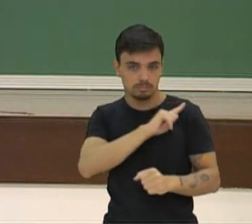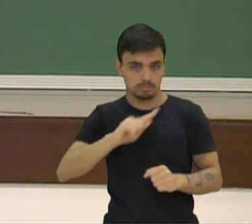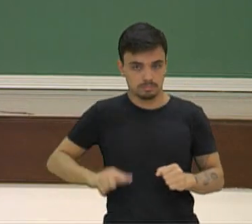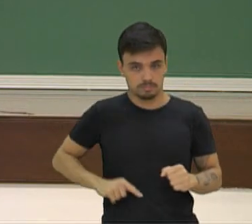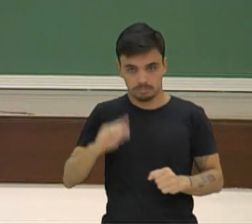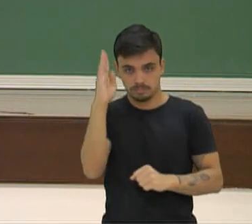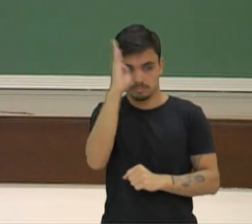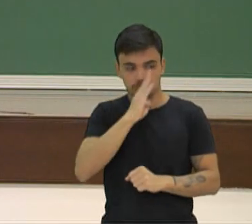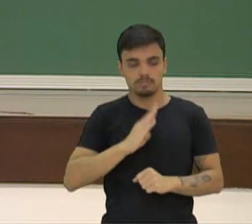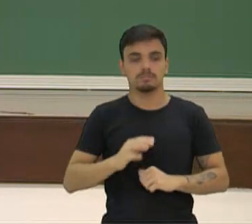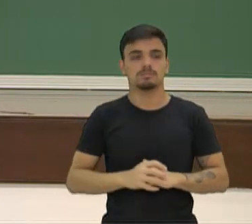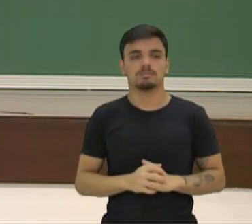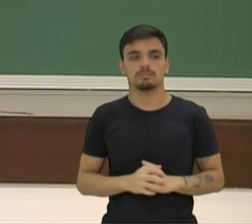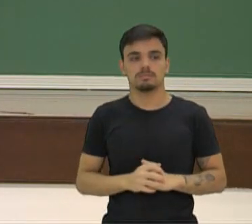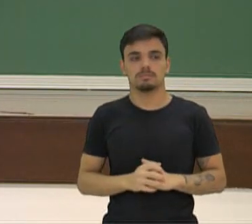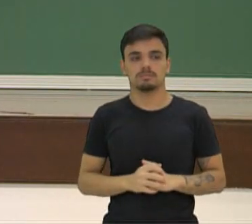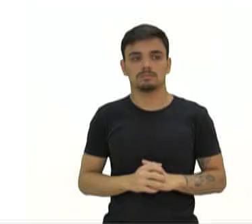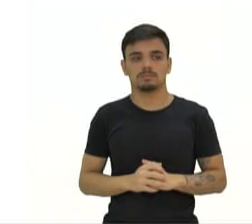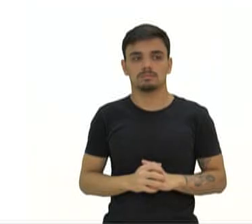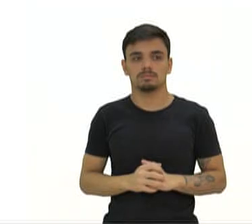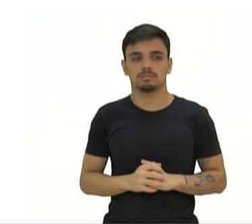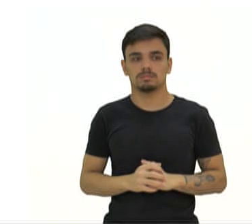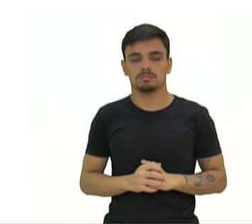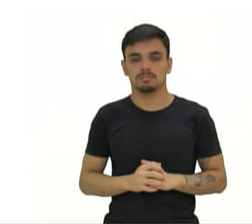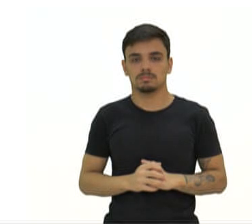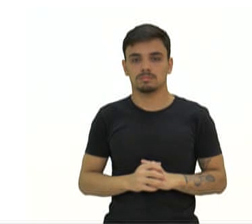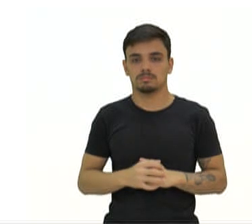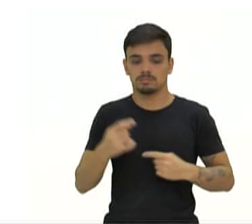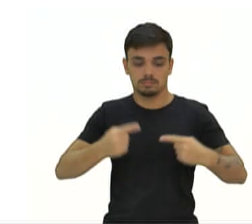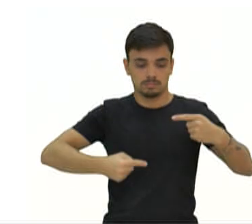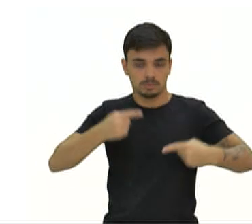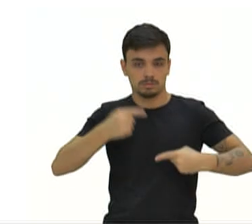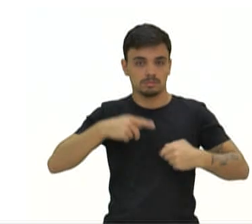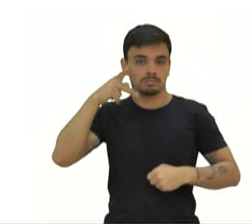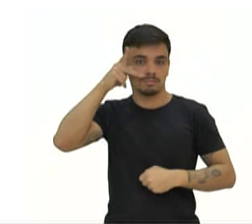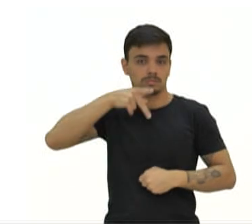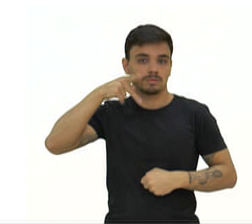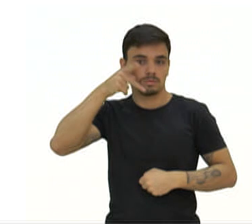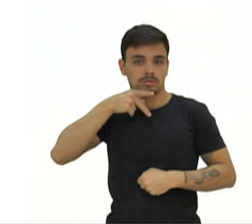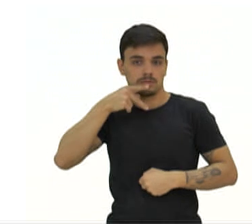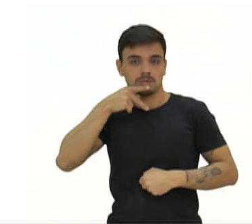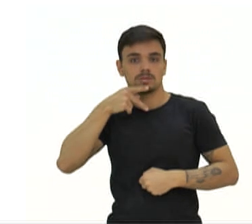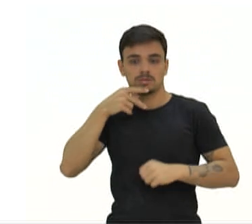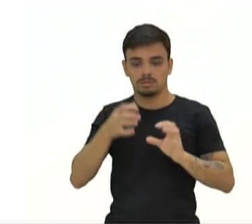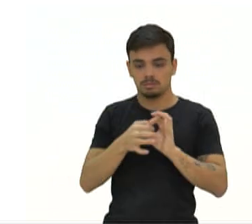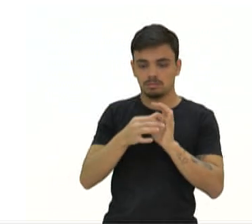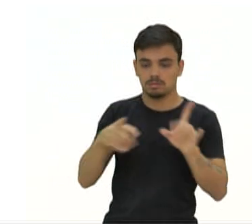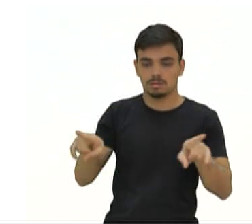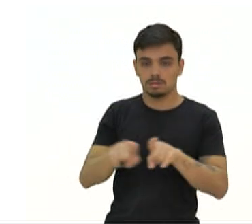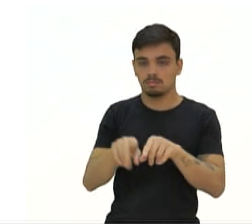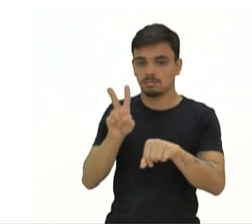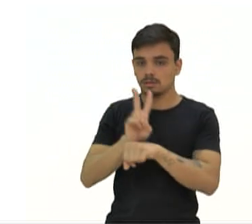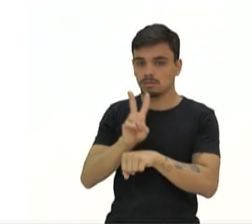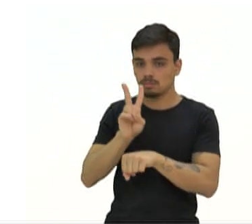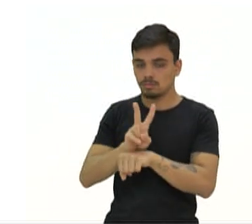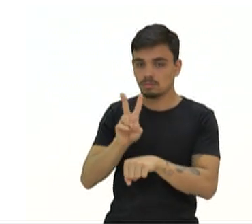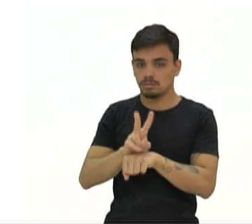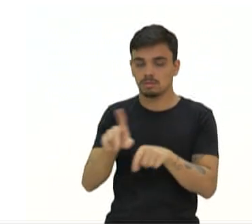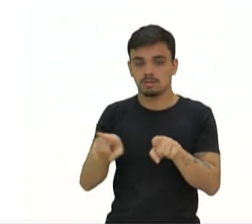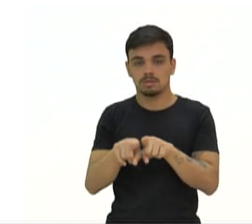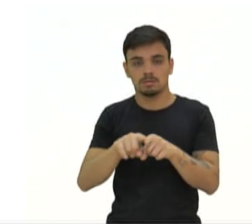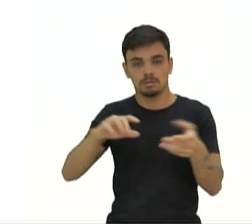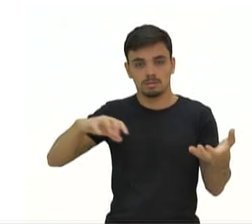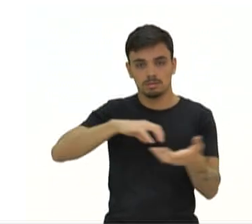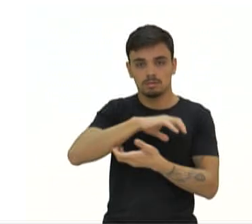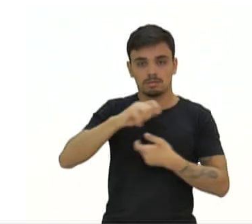motivo. Motivo C, disputa política entre os grupos liberais e conservadores. E motivo D, a profunda crise econômica